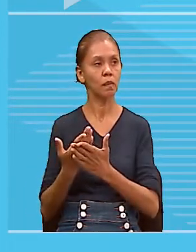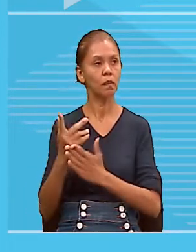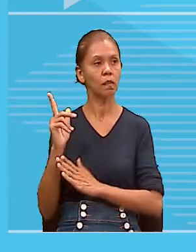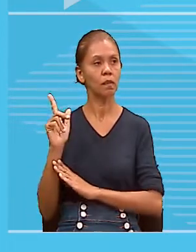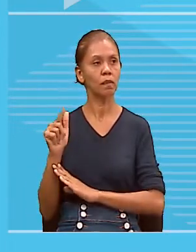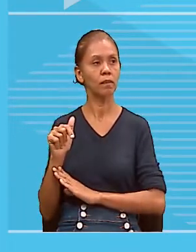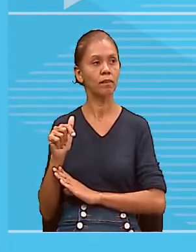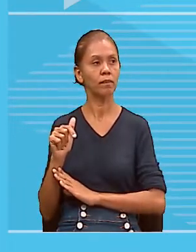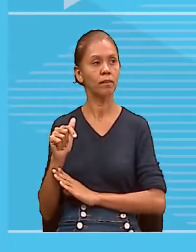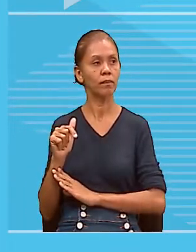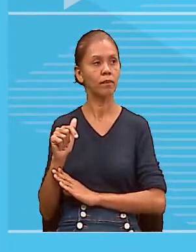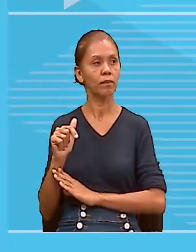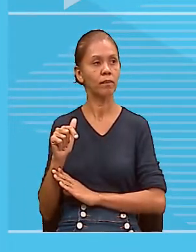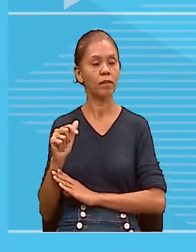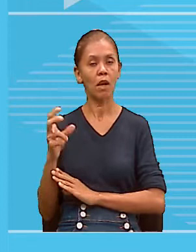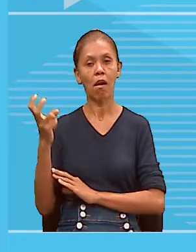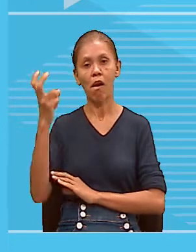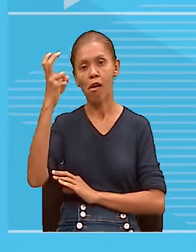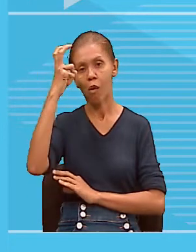Brasil Cultura